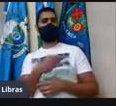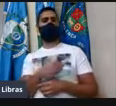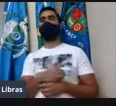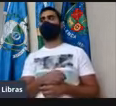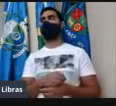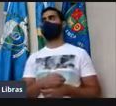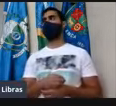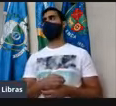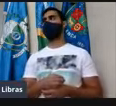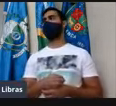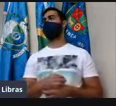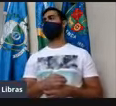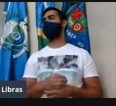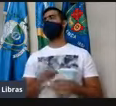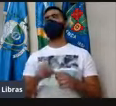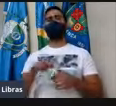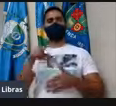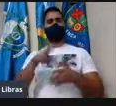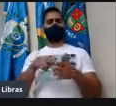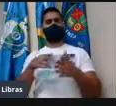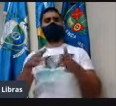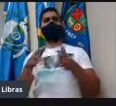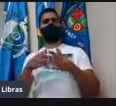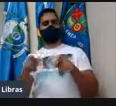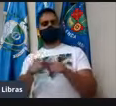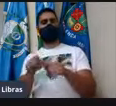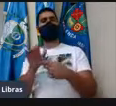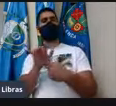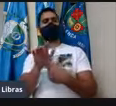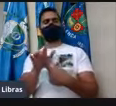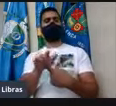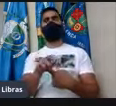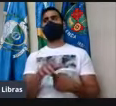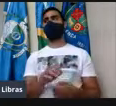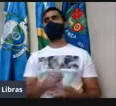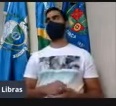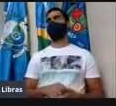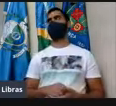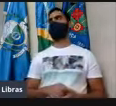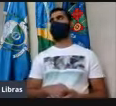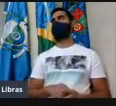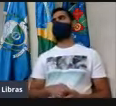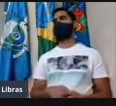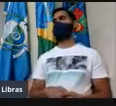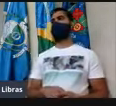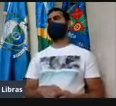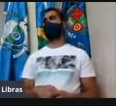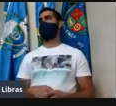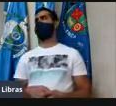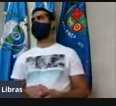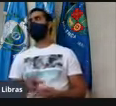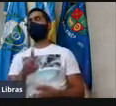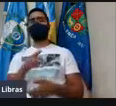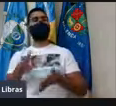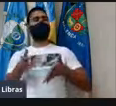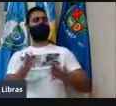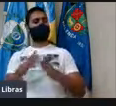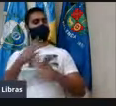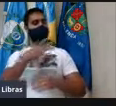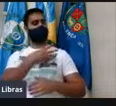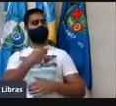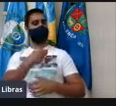uma procedência para a leitura dos requerimentos e indicações da vereadora Fabiane no dia do nascimento da filha